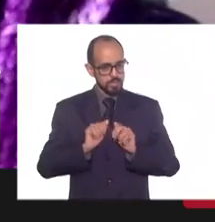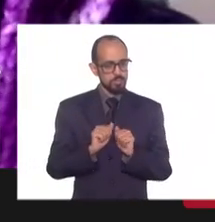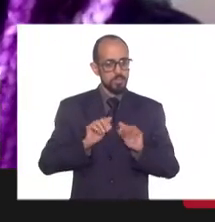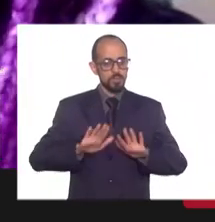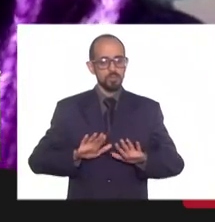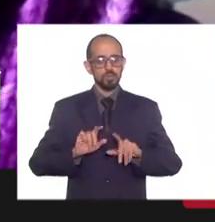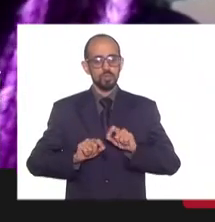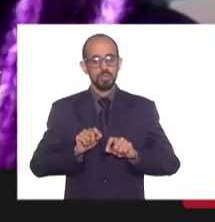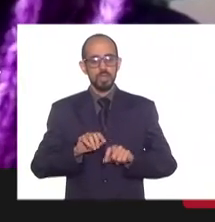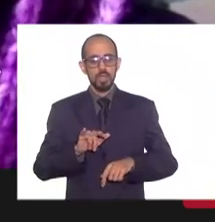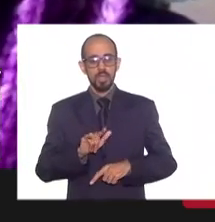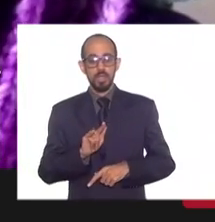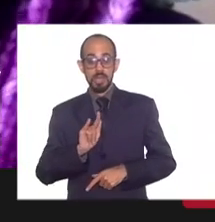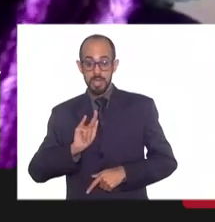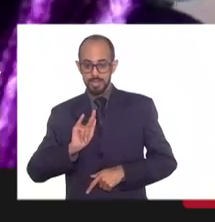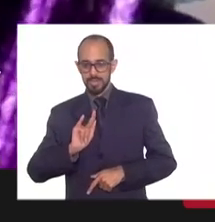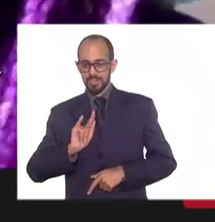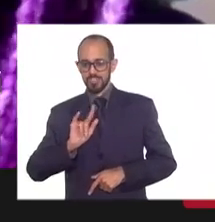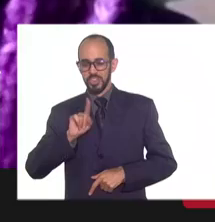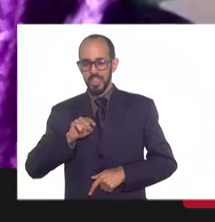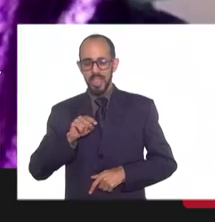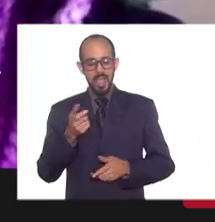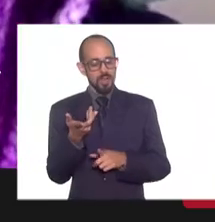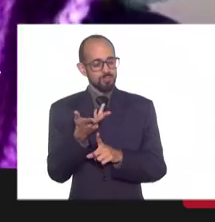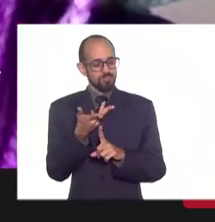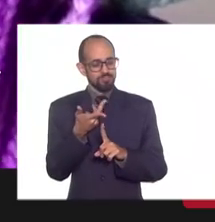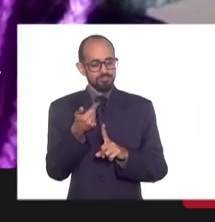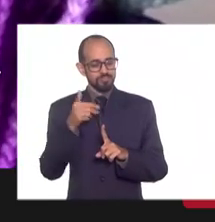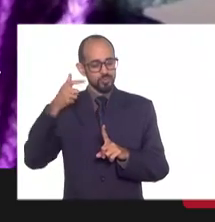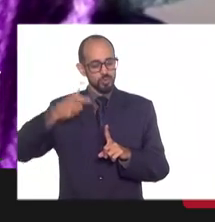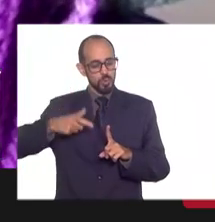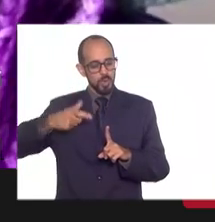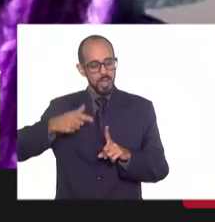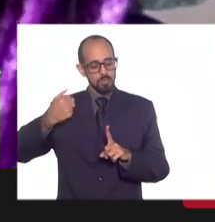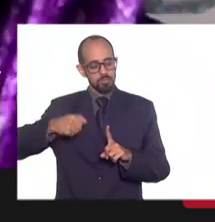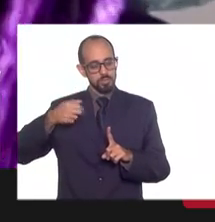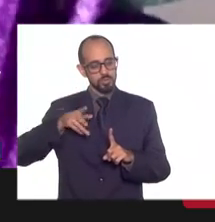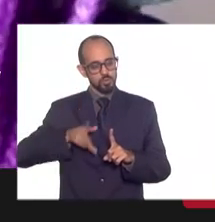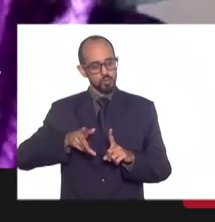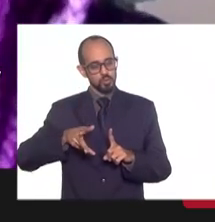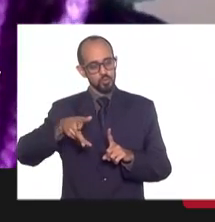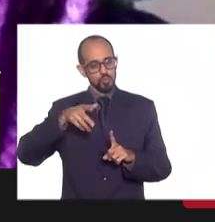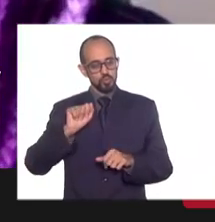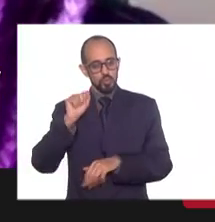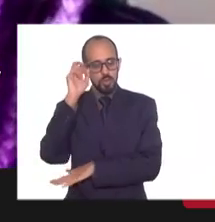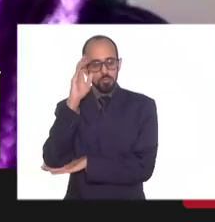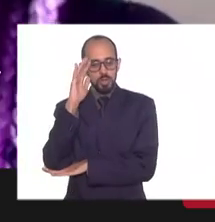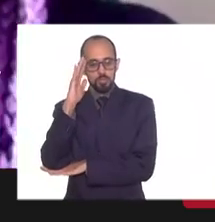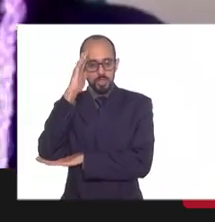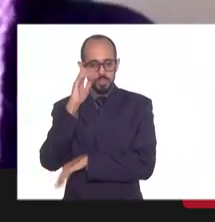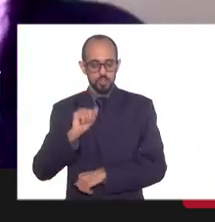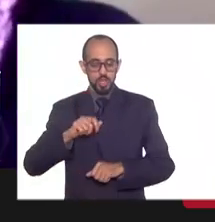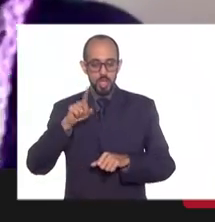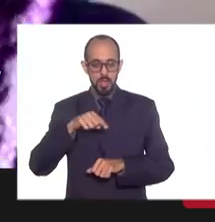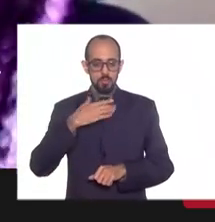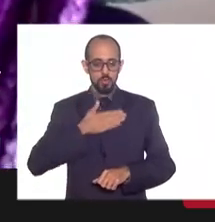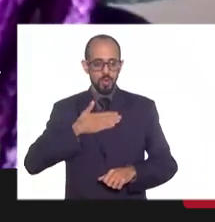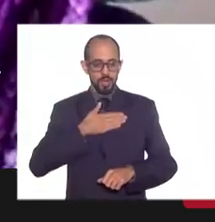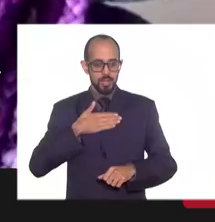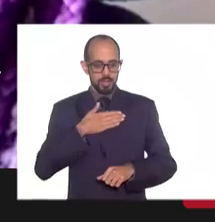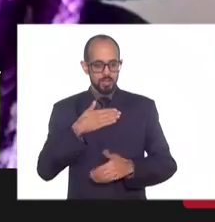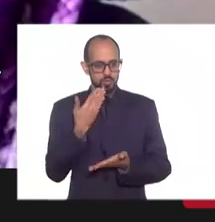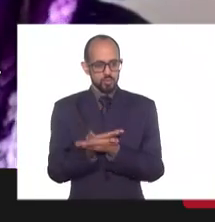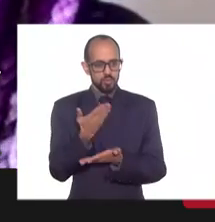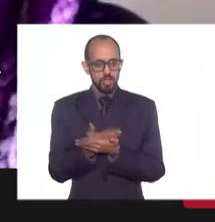Grande é um paraíso nosso que merece ser preservado e seria mais agradável do que estudar no Maracanã